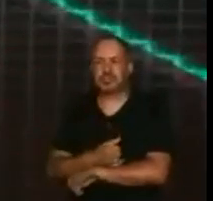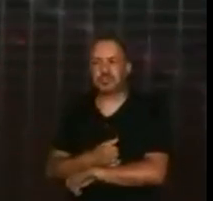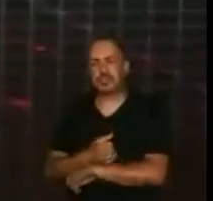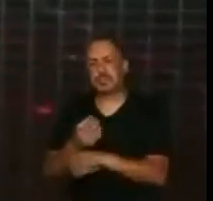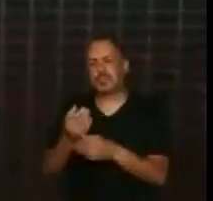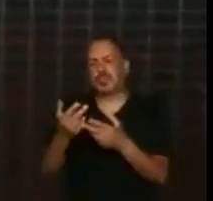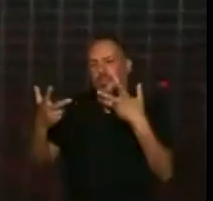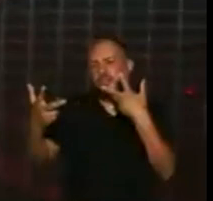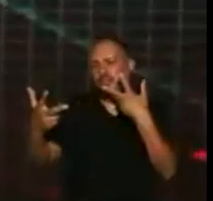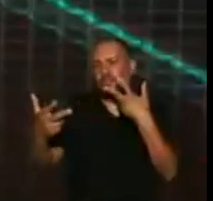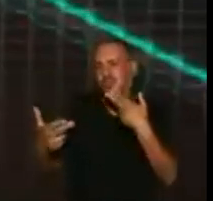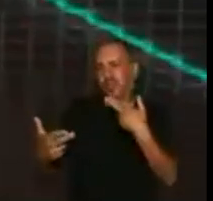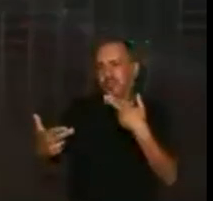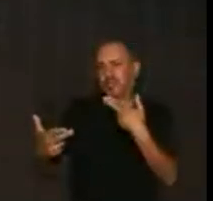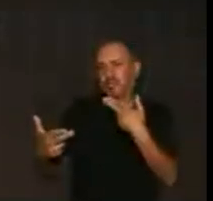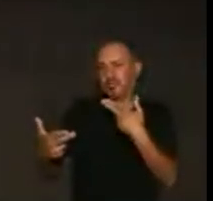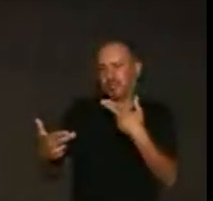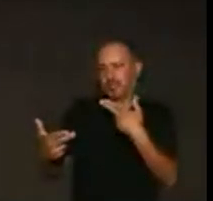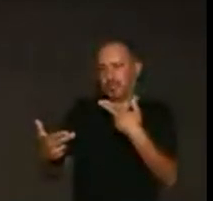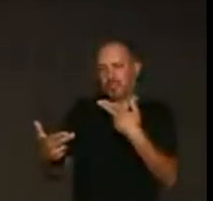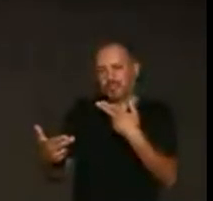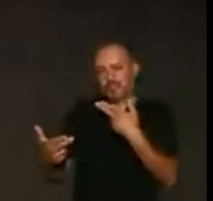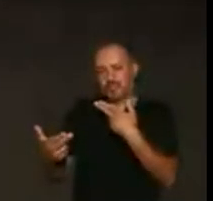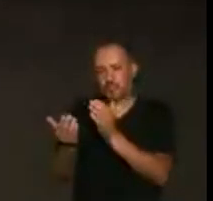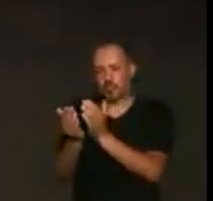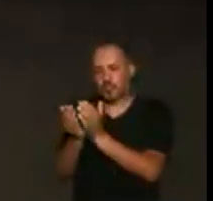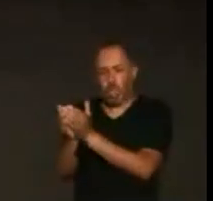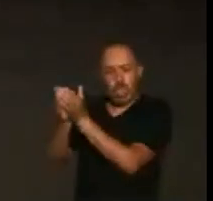como uma âncora de navio gigante em alto mar.